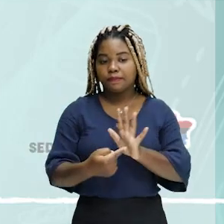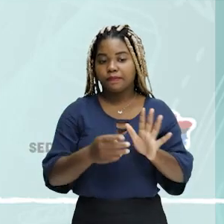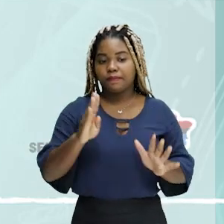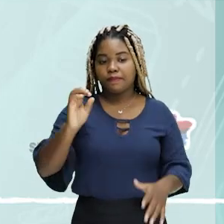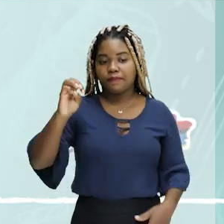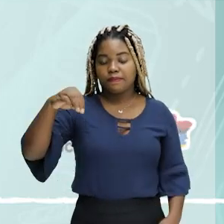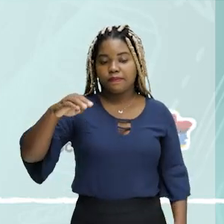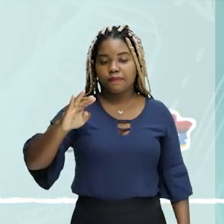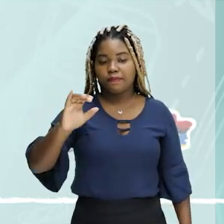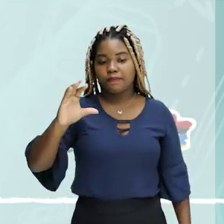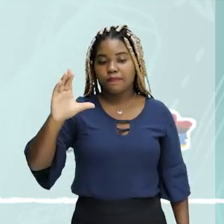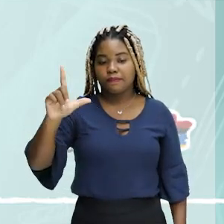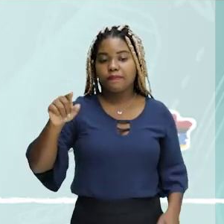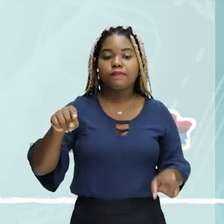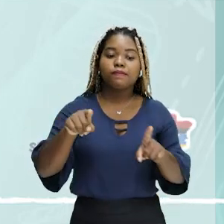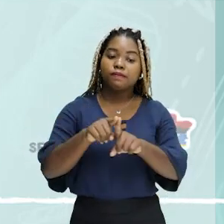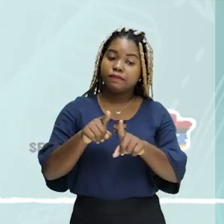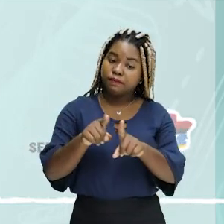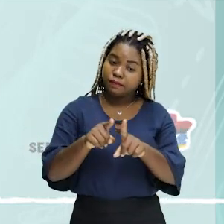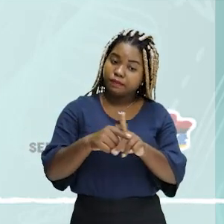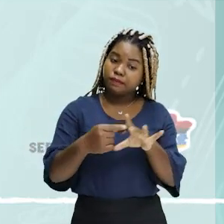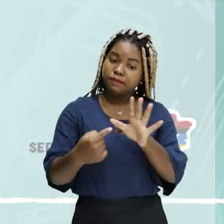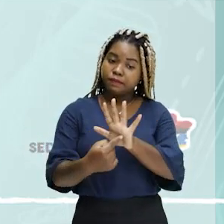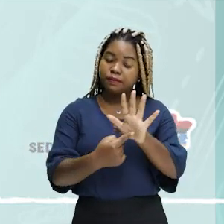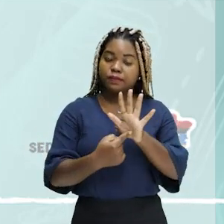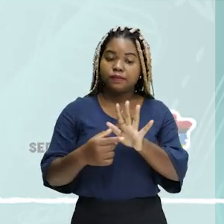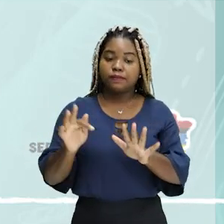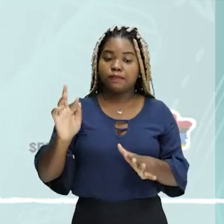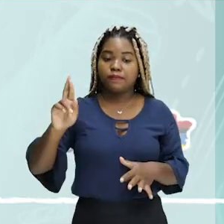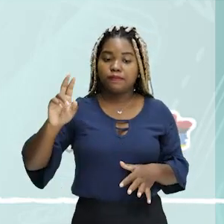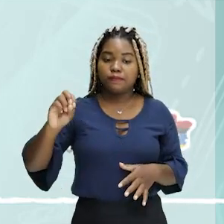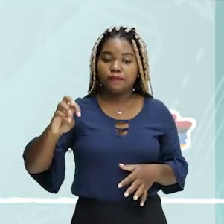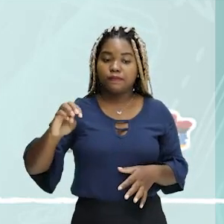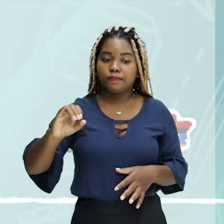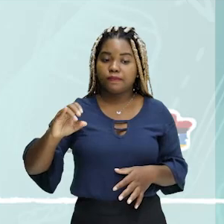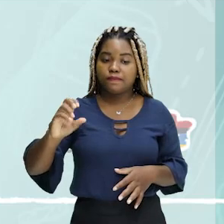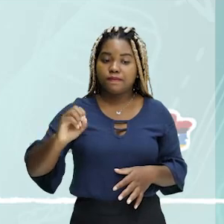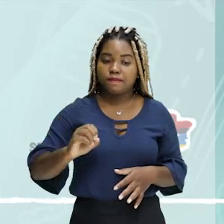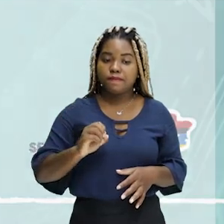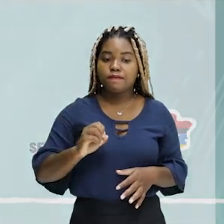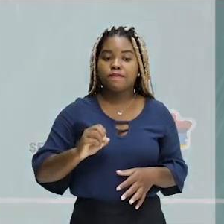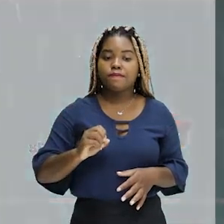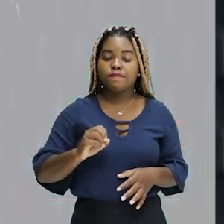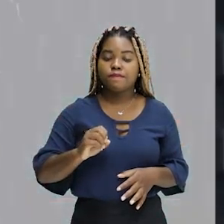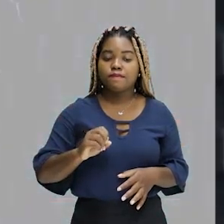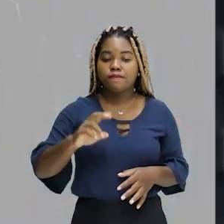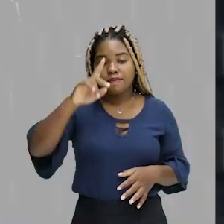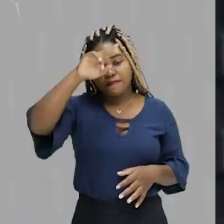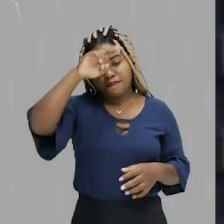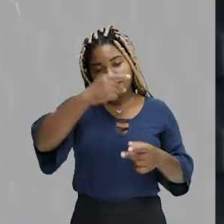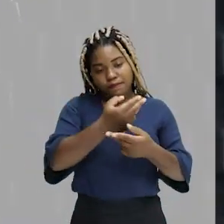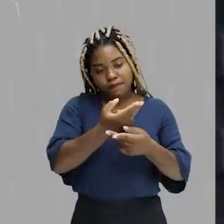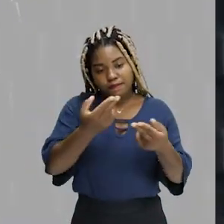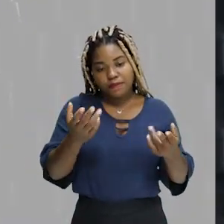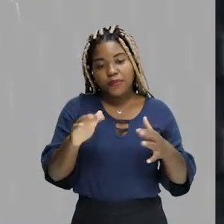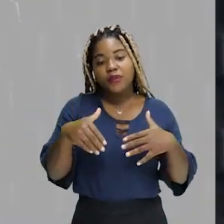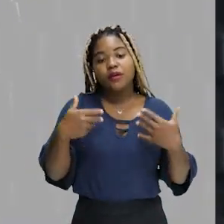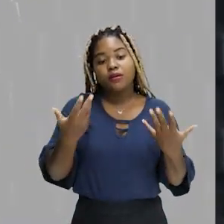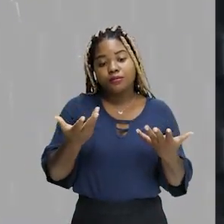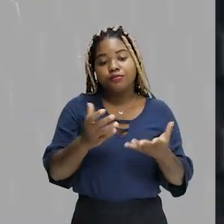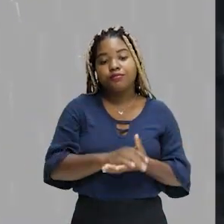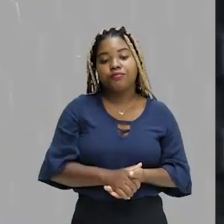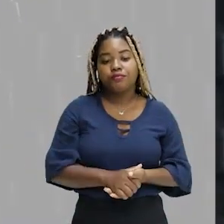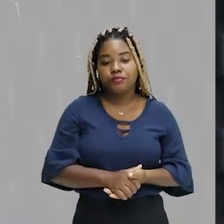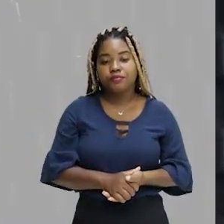bombicol é também apresentada pelo feromônio utilizado no controle do inseto. Qual inseto? Ó,